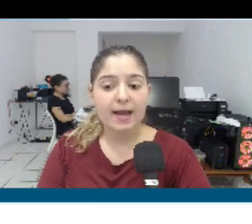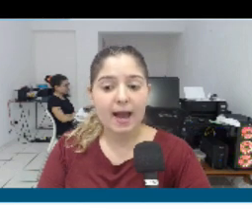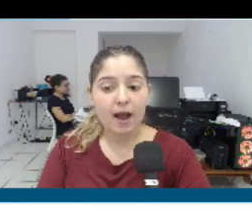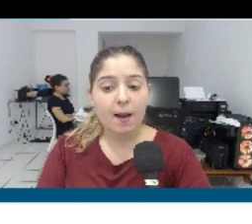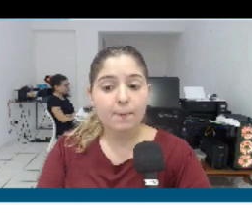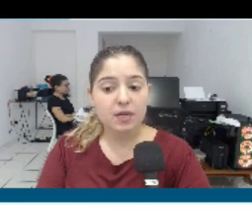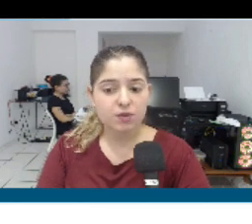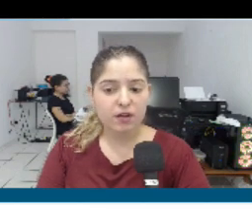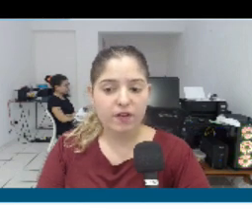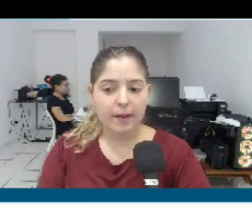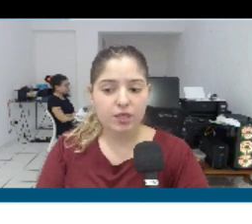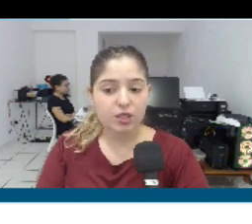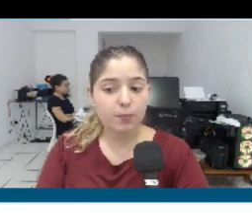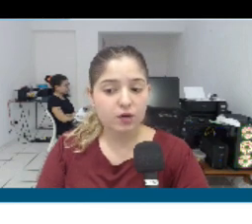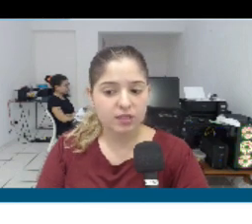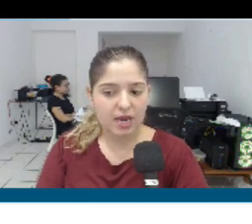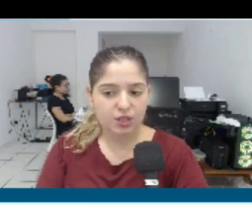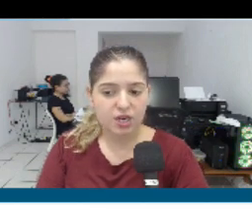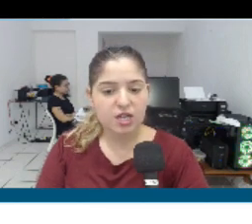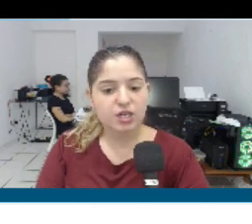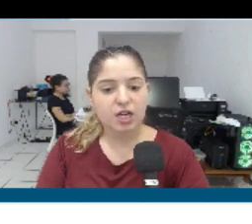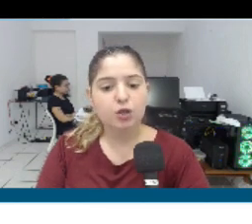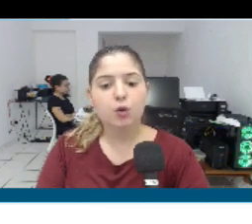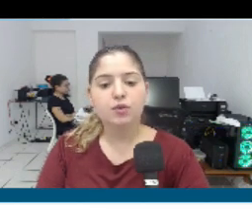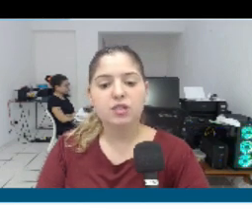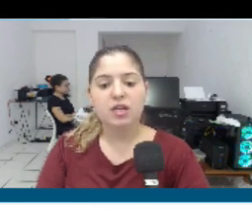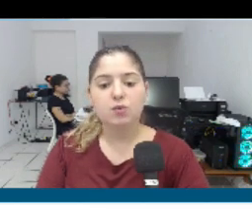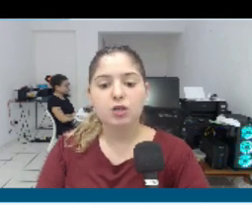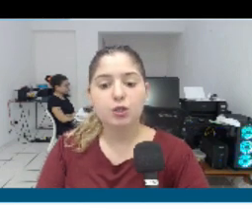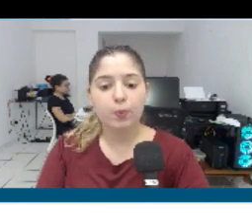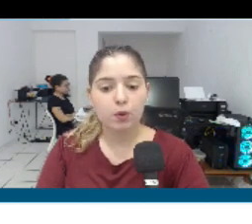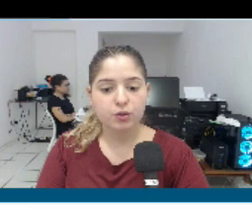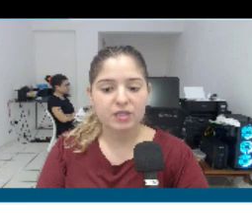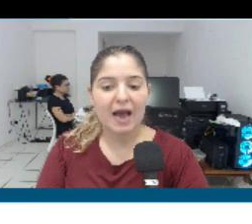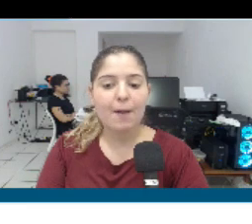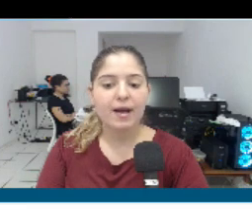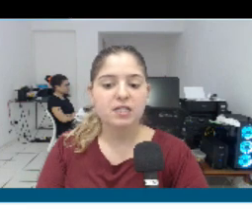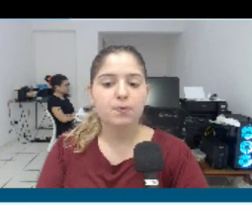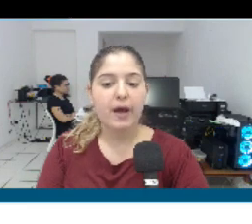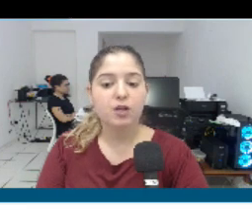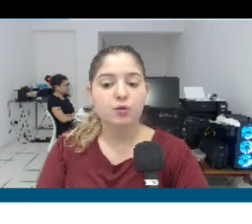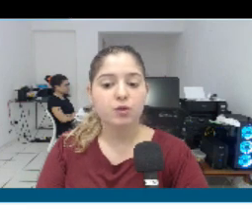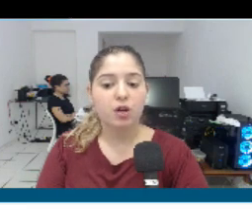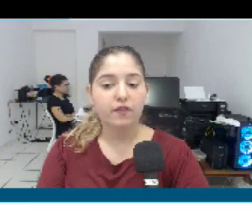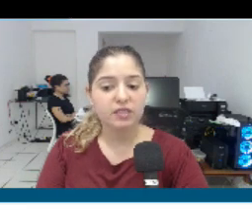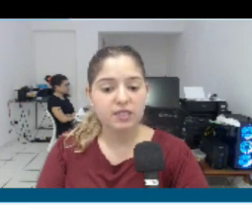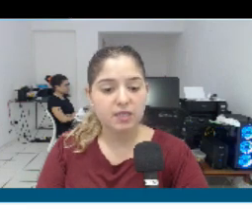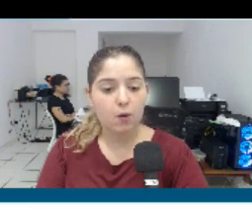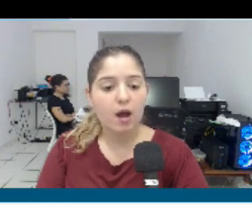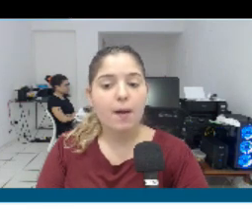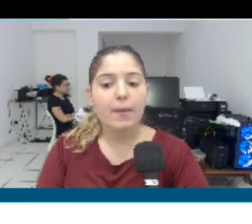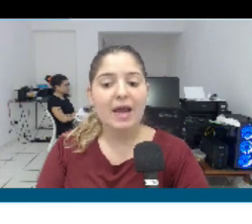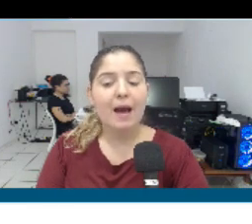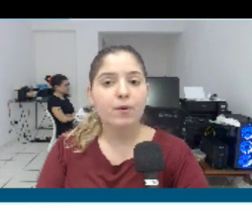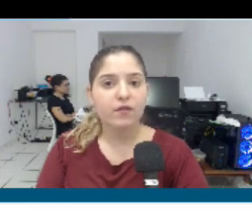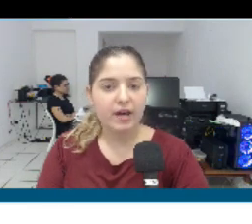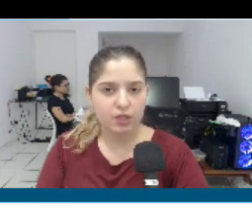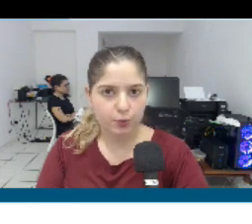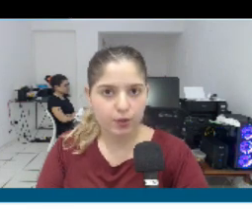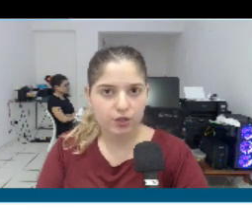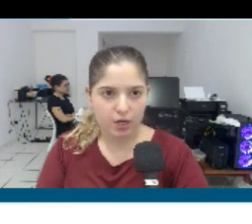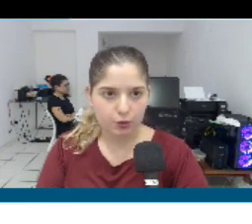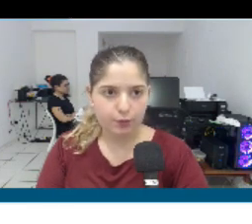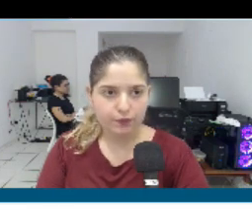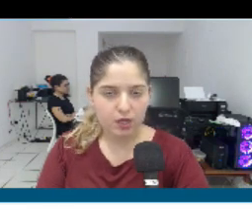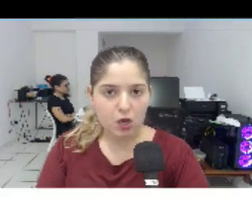permitiria pagar piso da enfermagem não procede, já que todos estariam dispostos a participar de uma nova sessão para aprovar